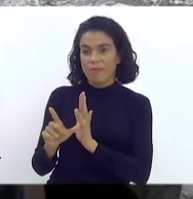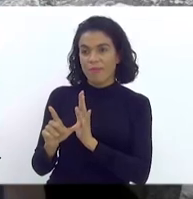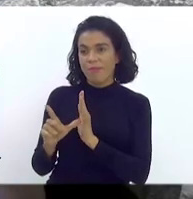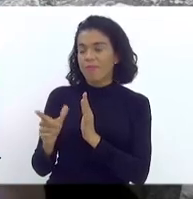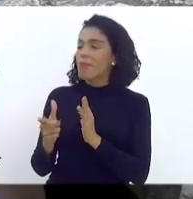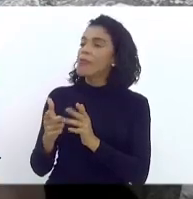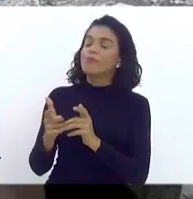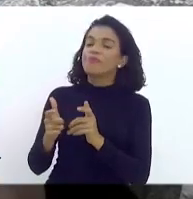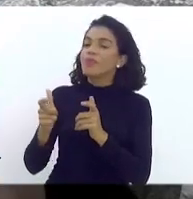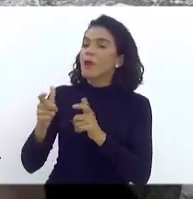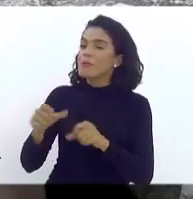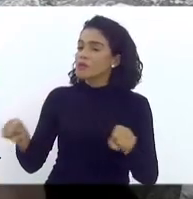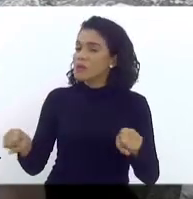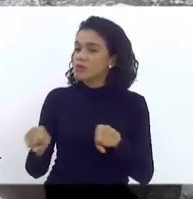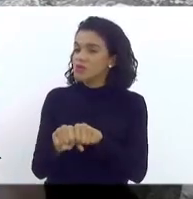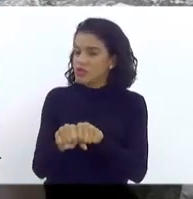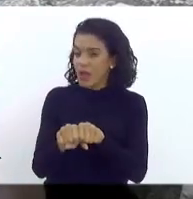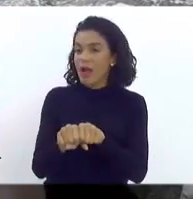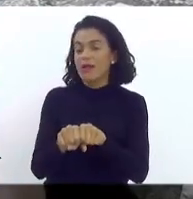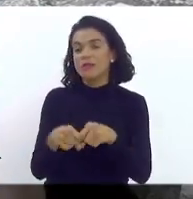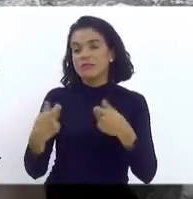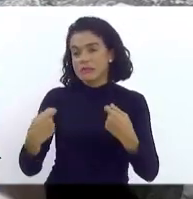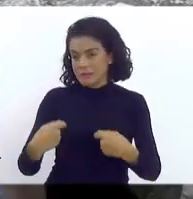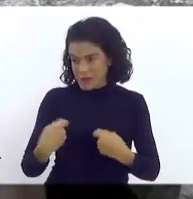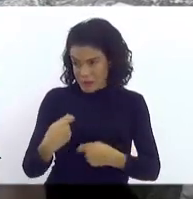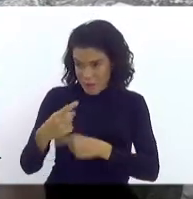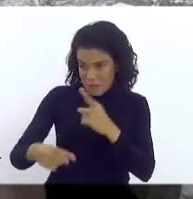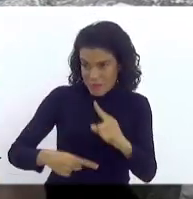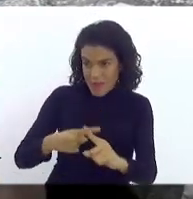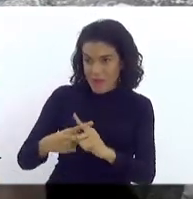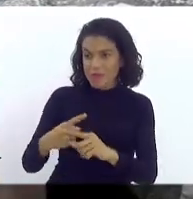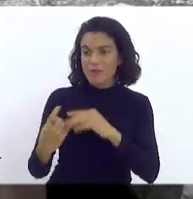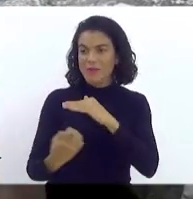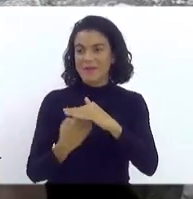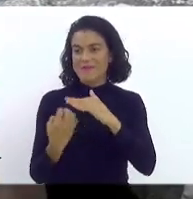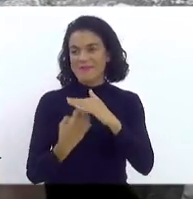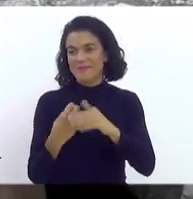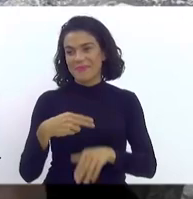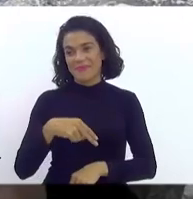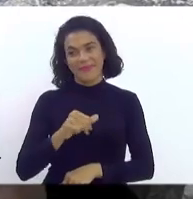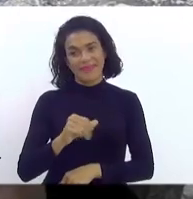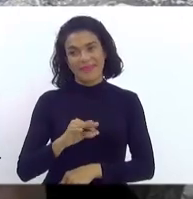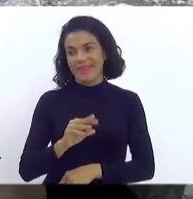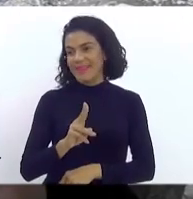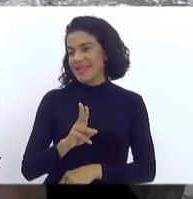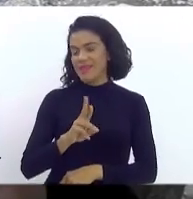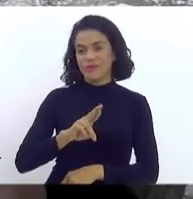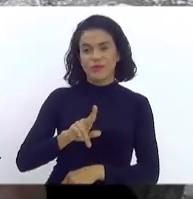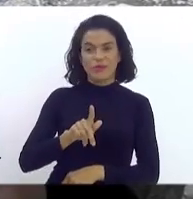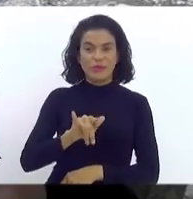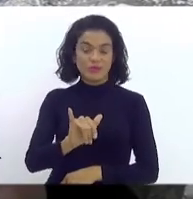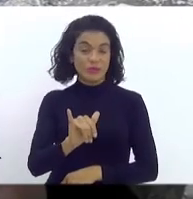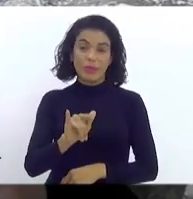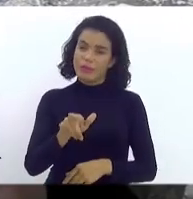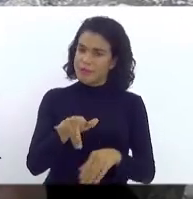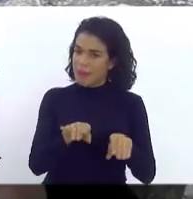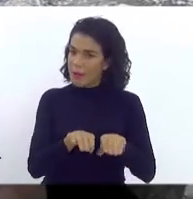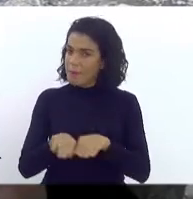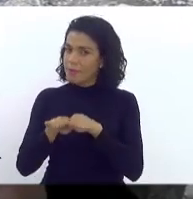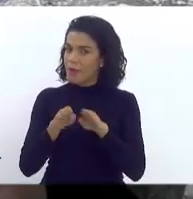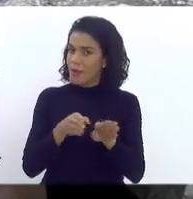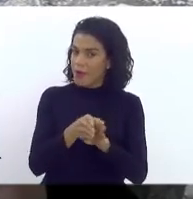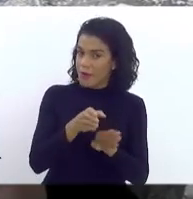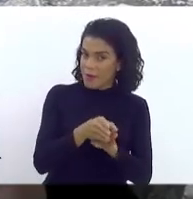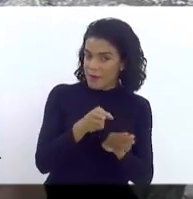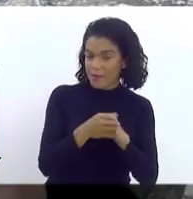uma outra pessoa instala e depois tem que vir também um cara da Naturgy para vistoriar. Esse seria o padrão que é orientado